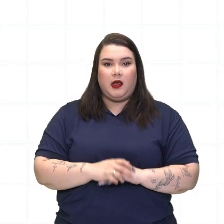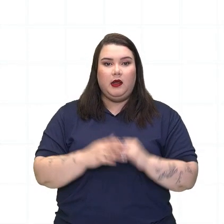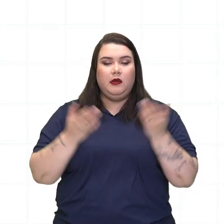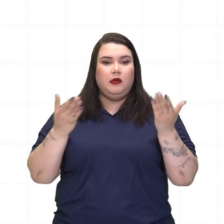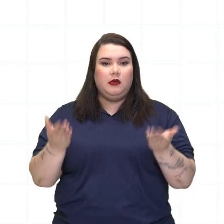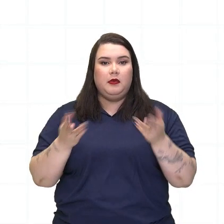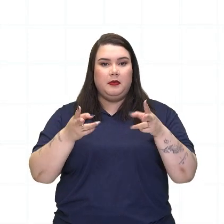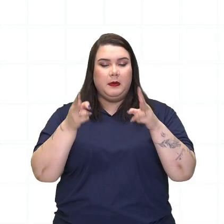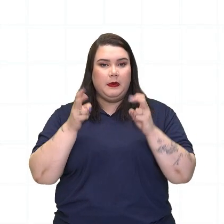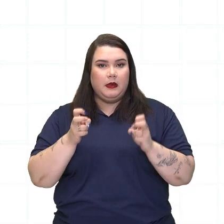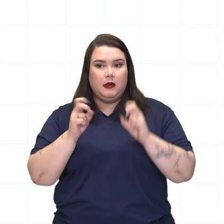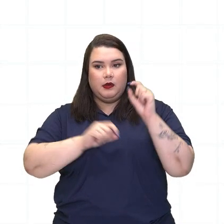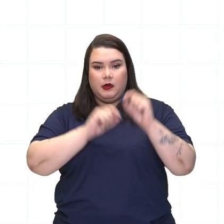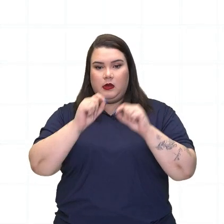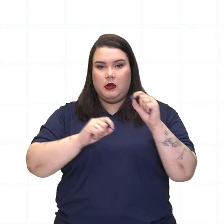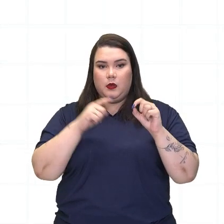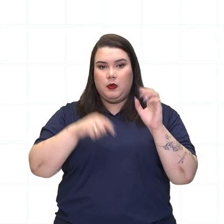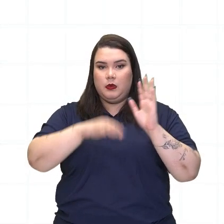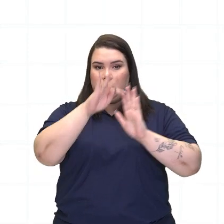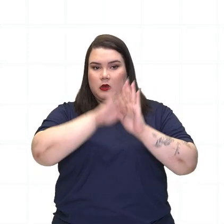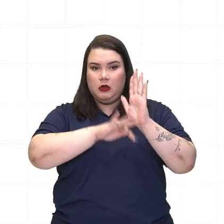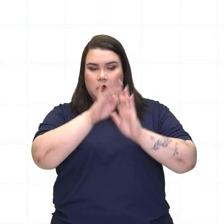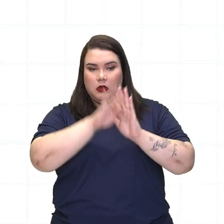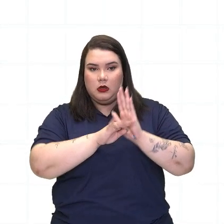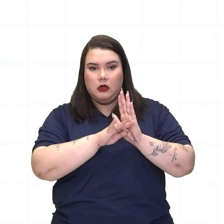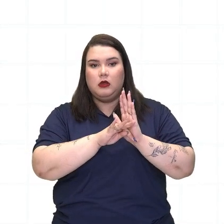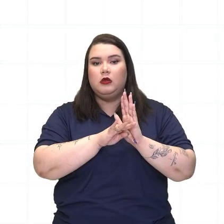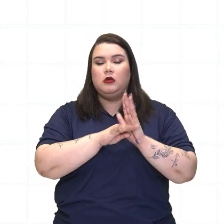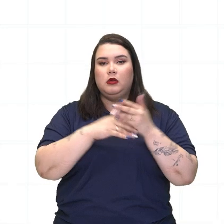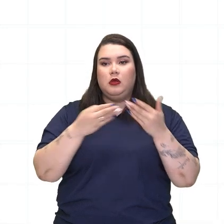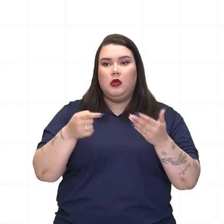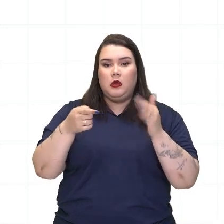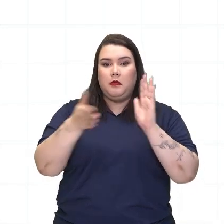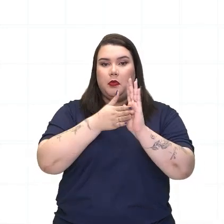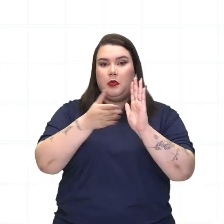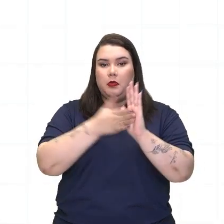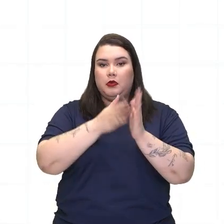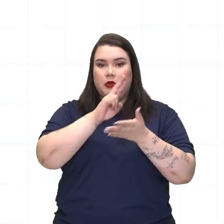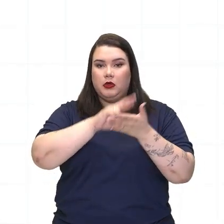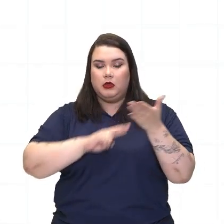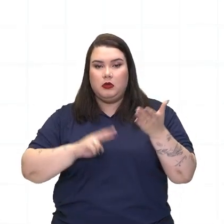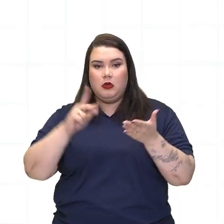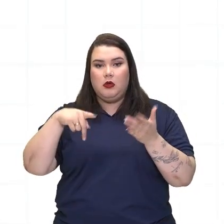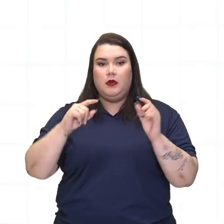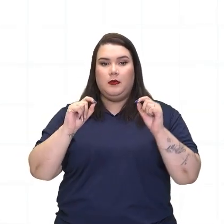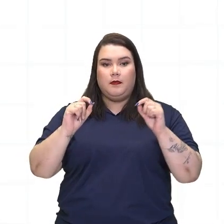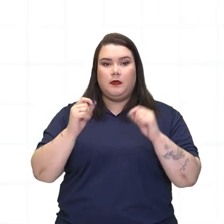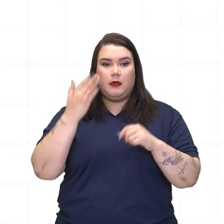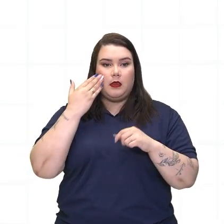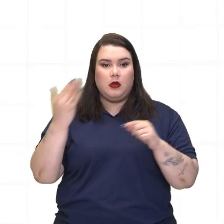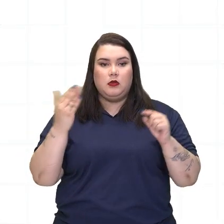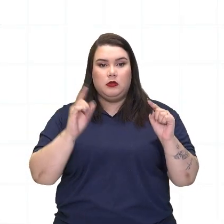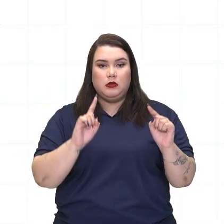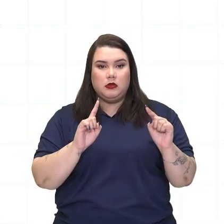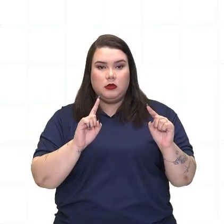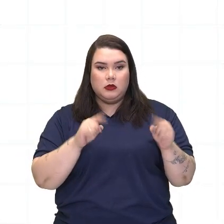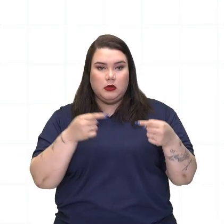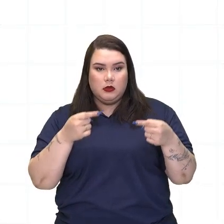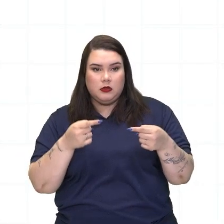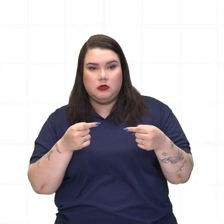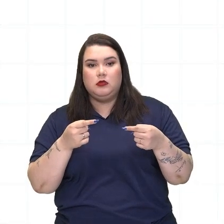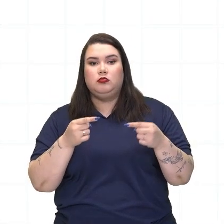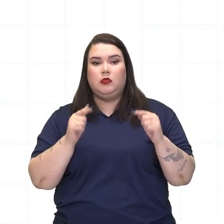e, no caso aqui, o texto, na verdade, a proposta de redação é a seguinte: desafios para